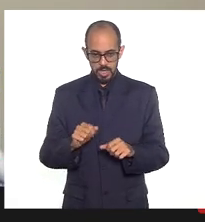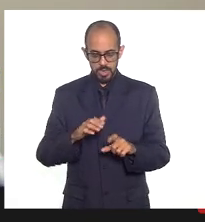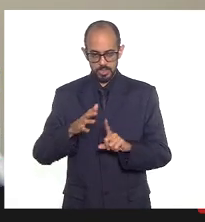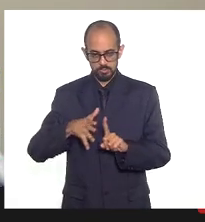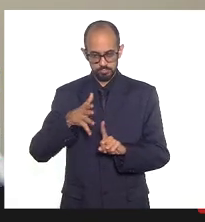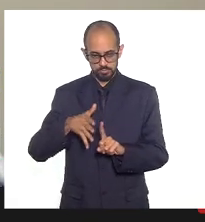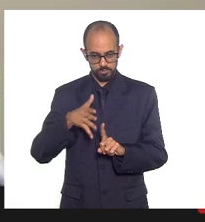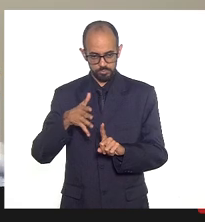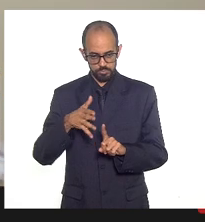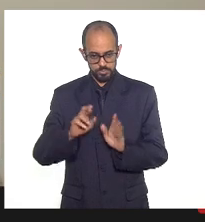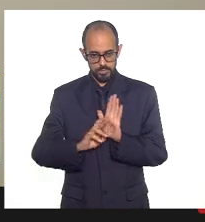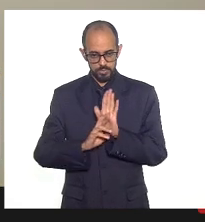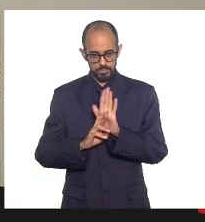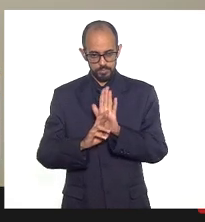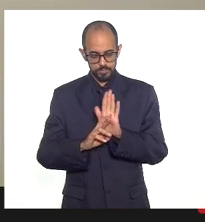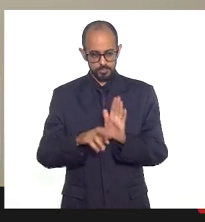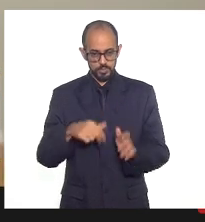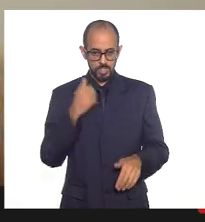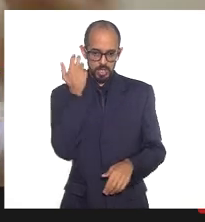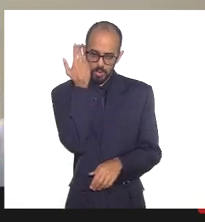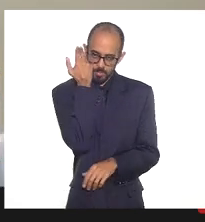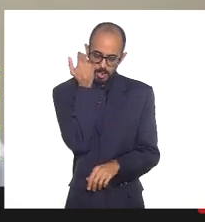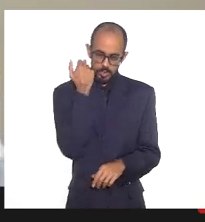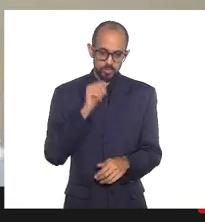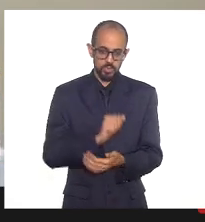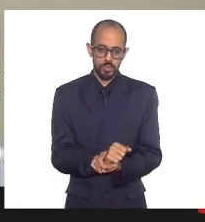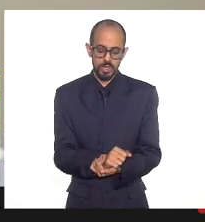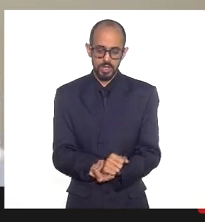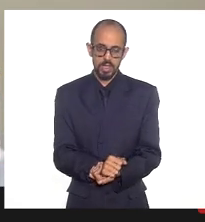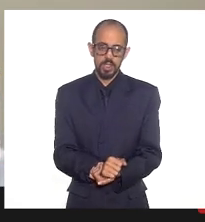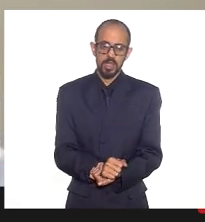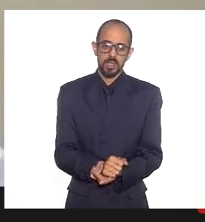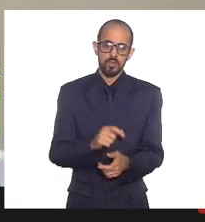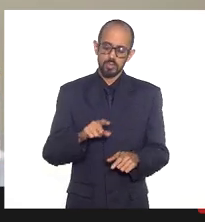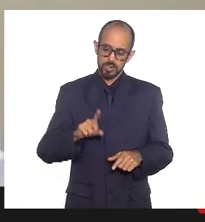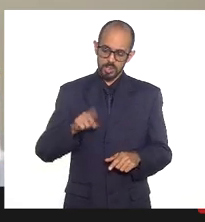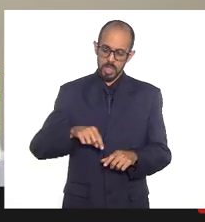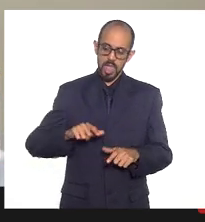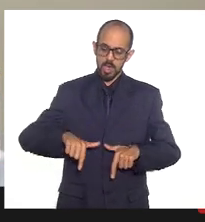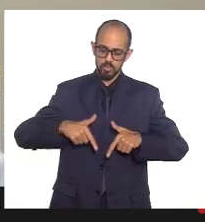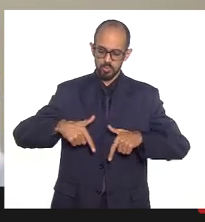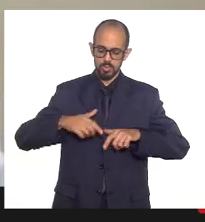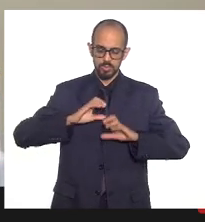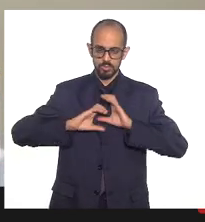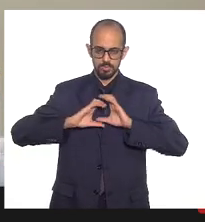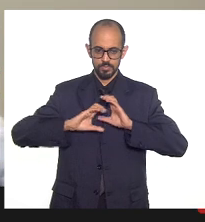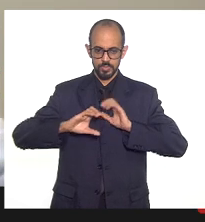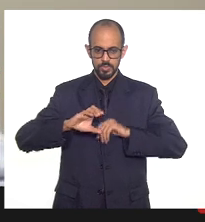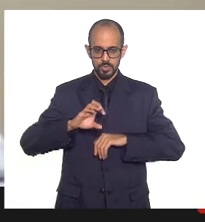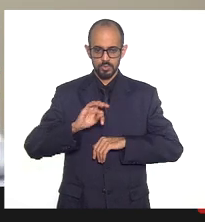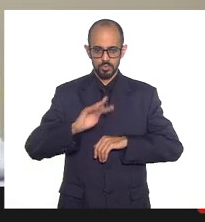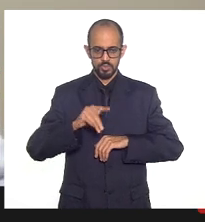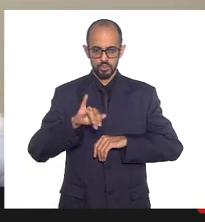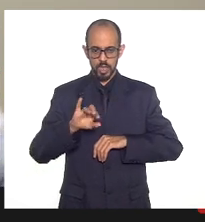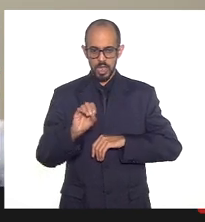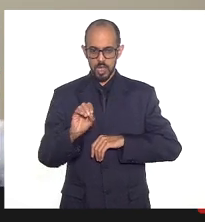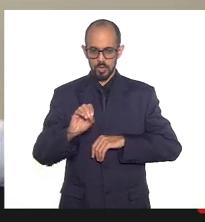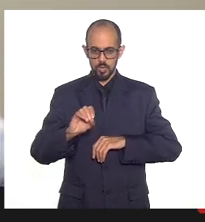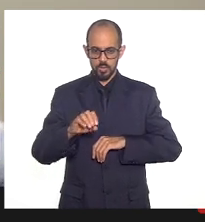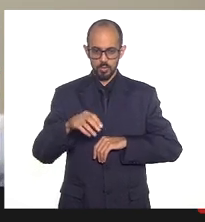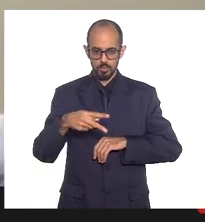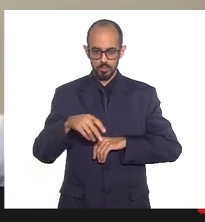representando o mandato do deputado Eliomar Coelho, muito atuante no campo da comunicação e da cultura também, o Thiago Prata. O Thiago Prata também muito atuante no mundo